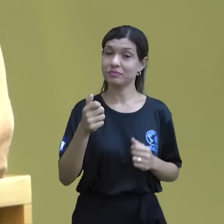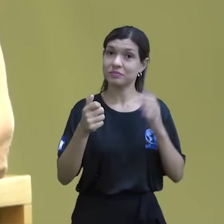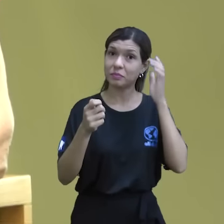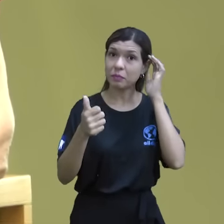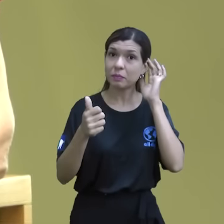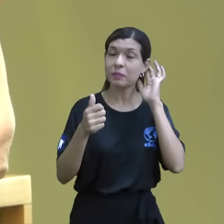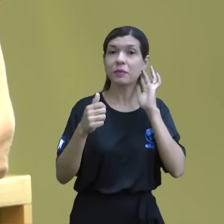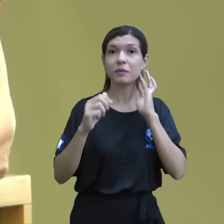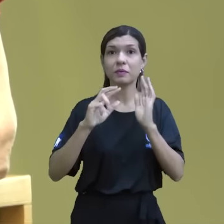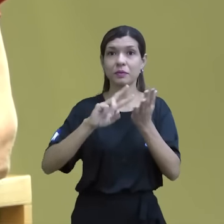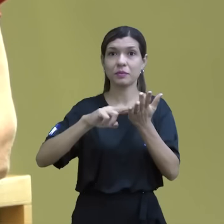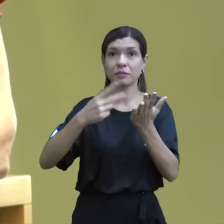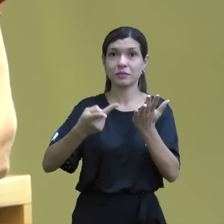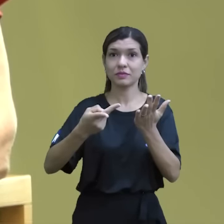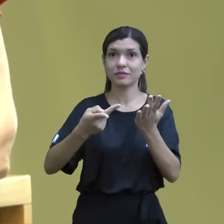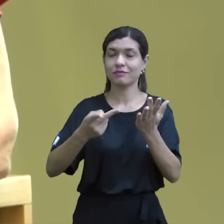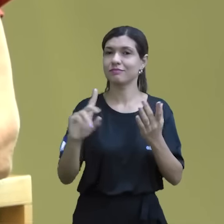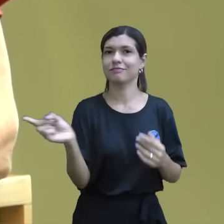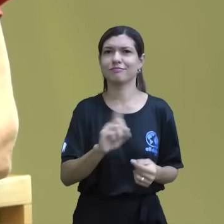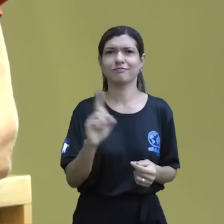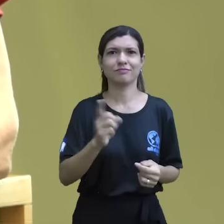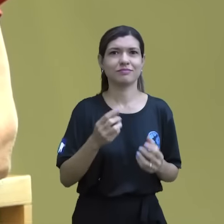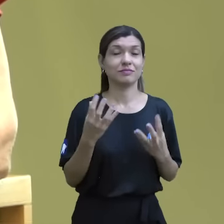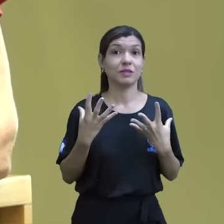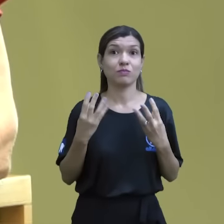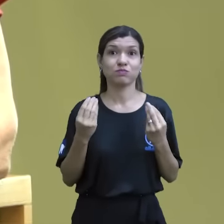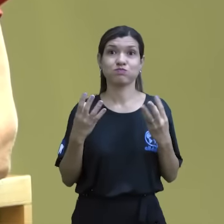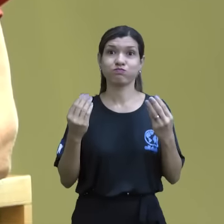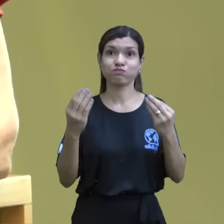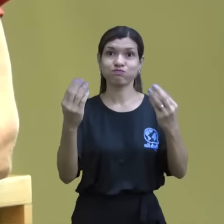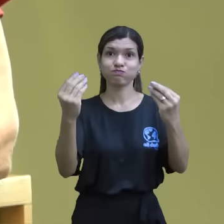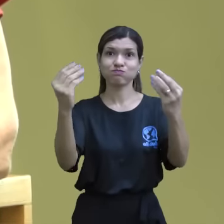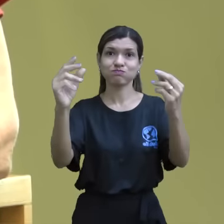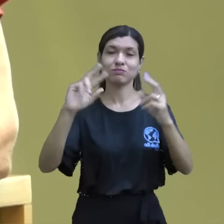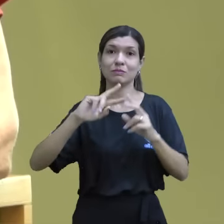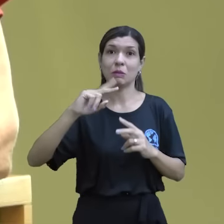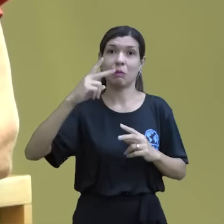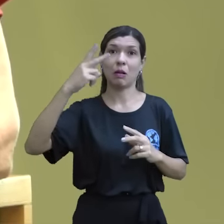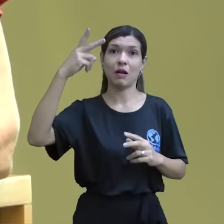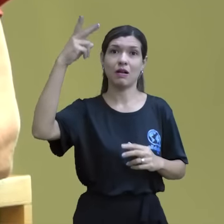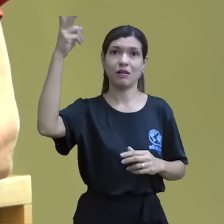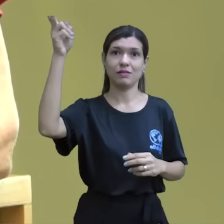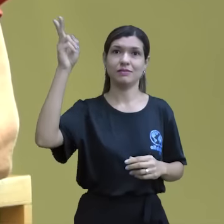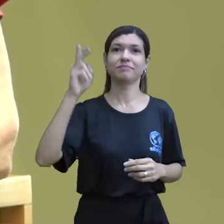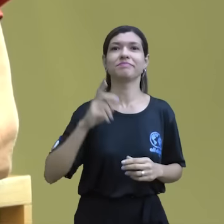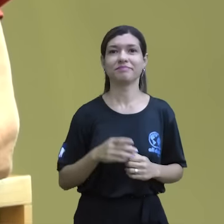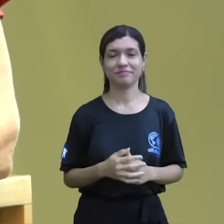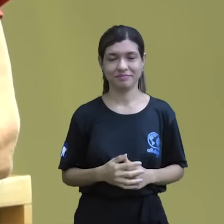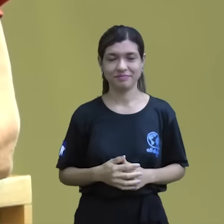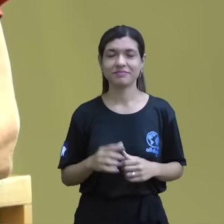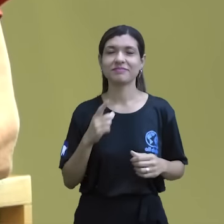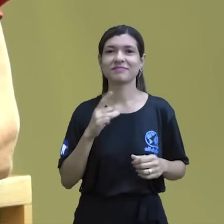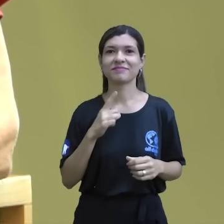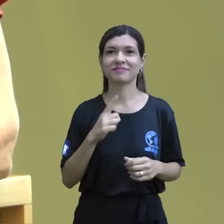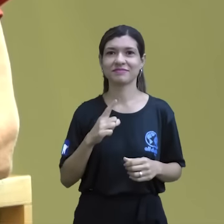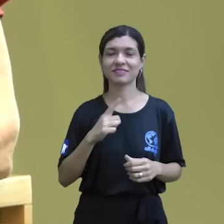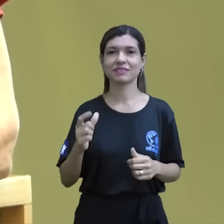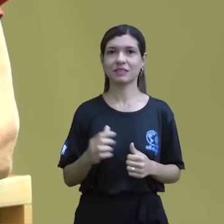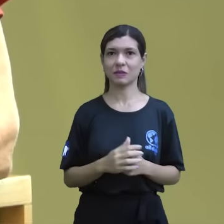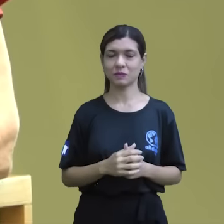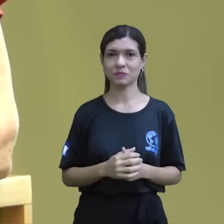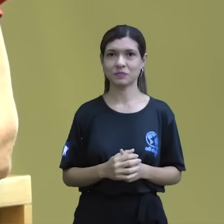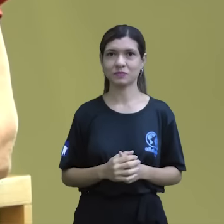Ítalo Morricone. É o único autor que entra com mais de um conto. O Lima entra com dois, O Homem